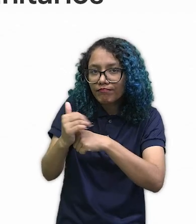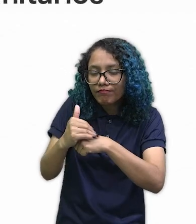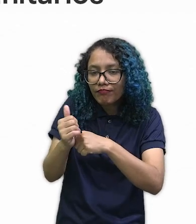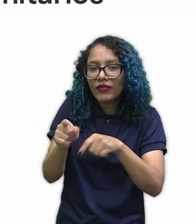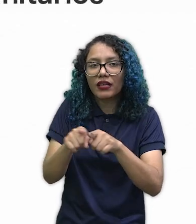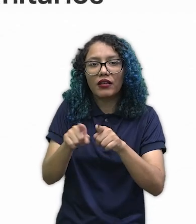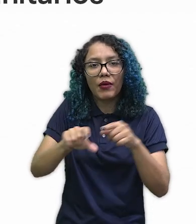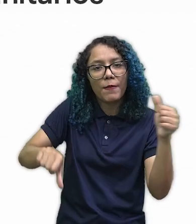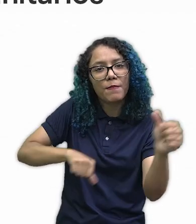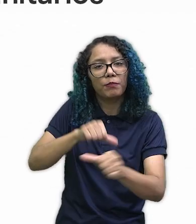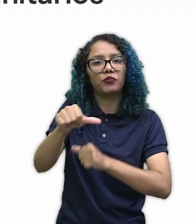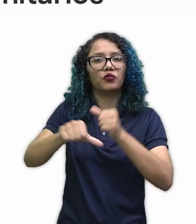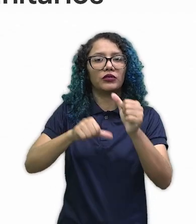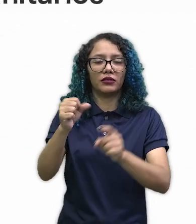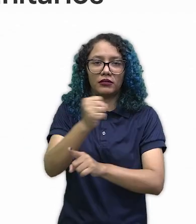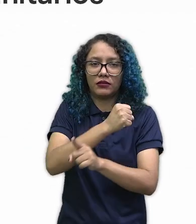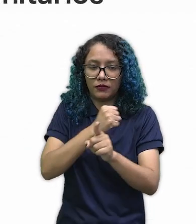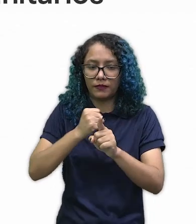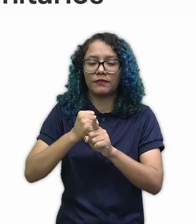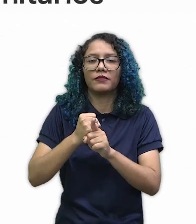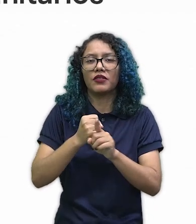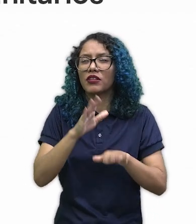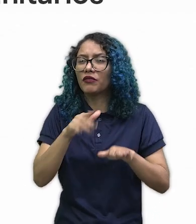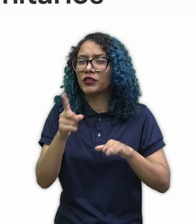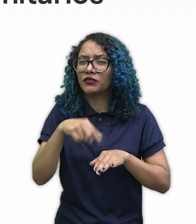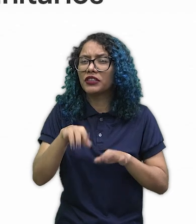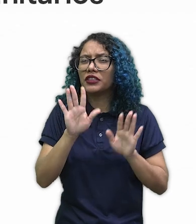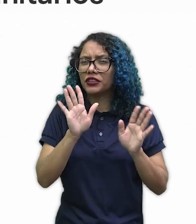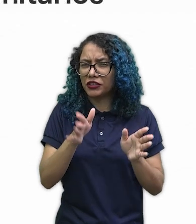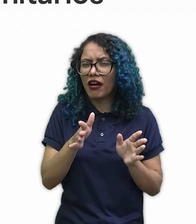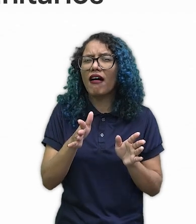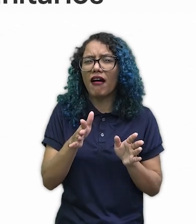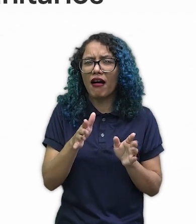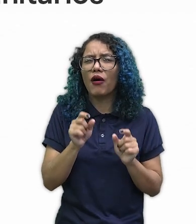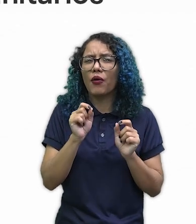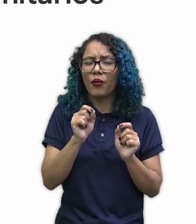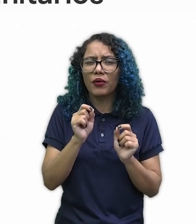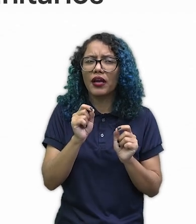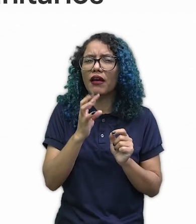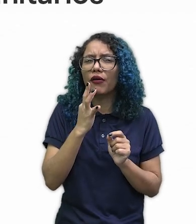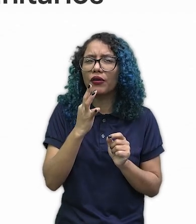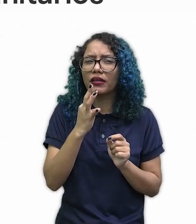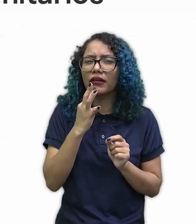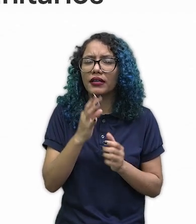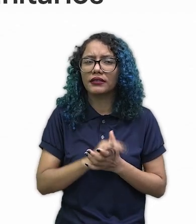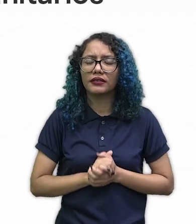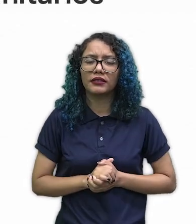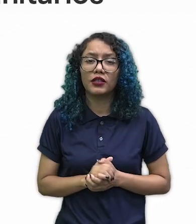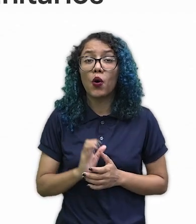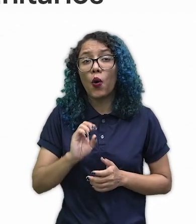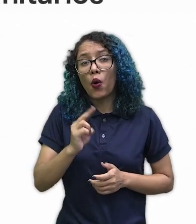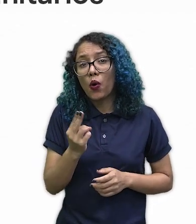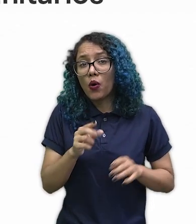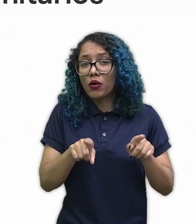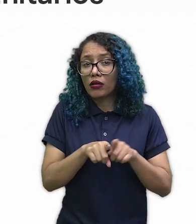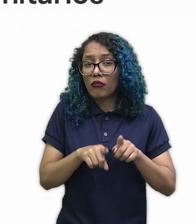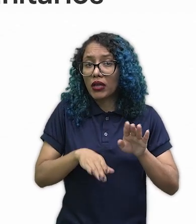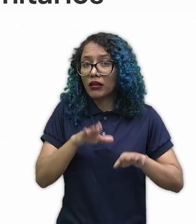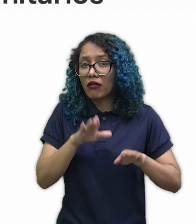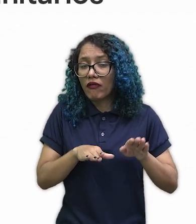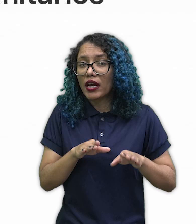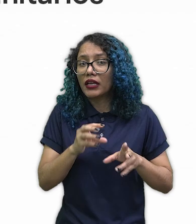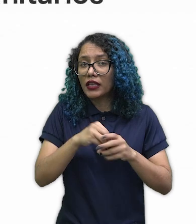vocês já devem talvez ter ouvido falar, visto, ou até mesmo deve existir aí no